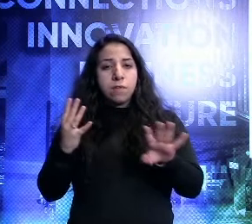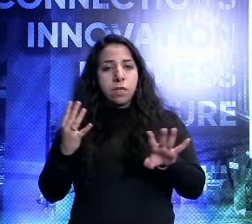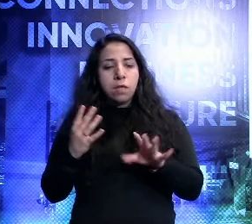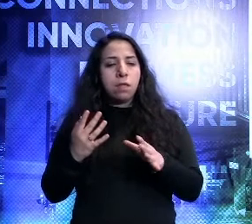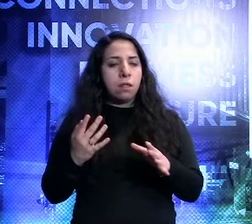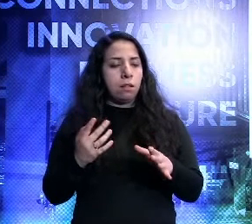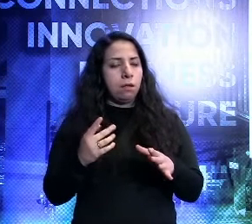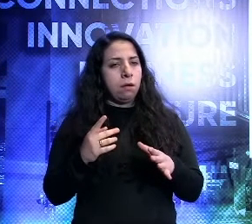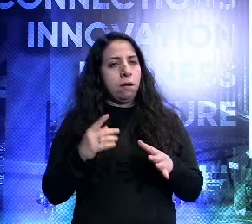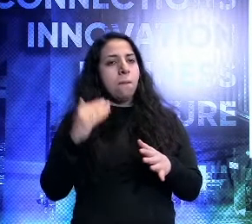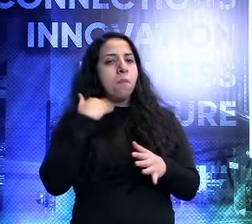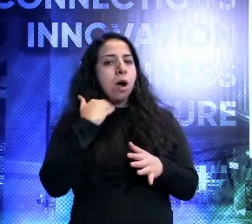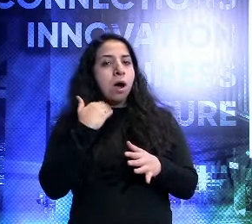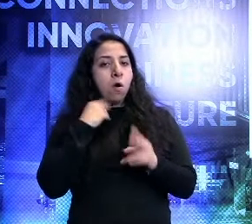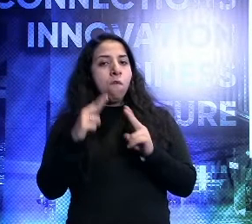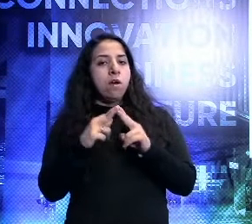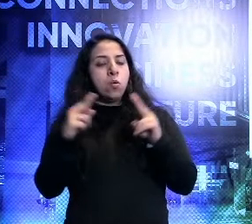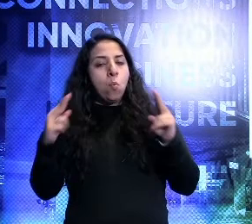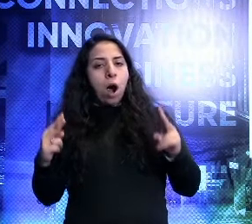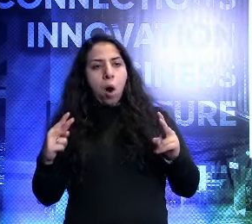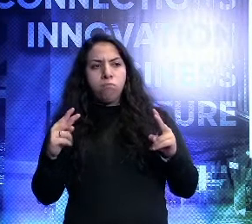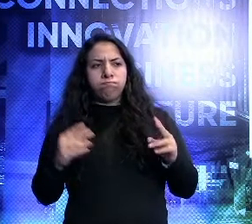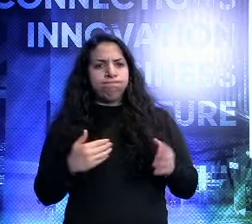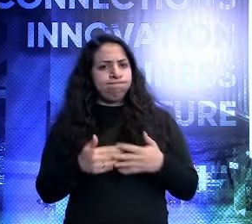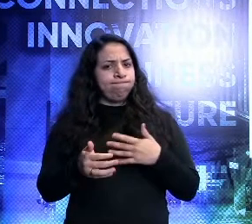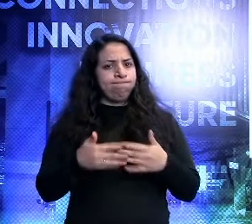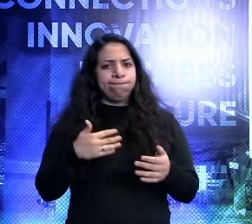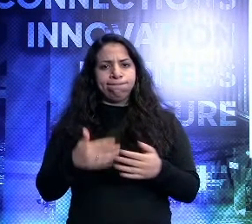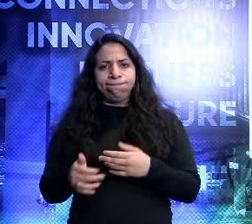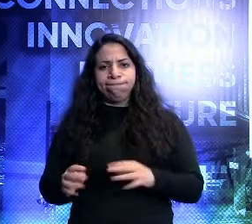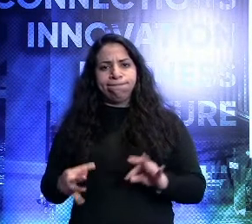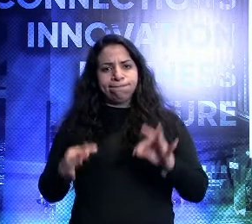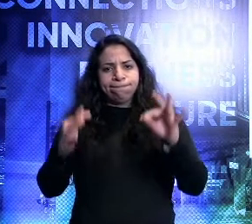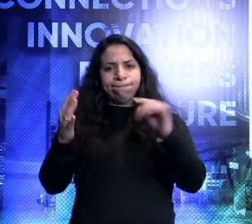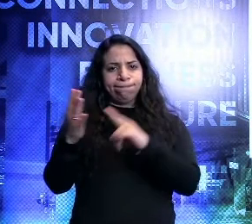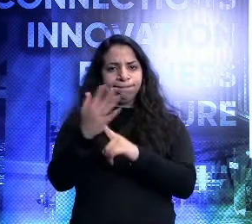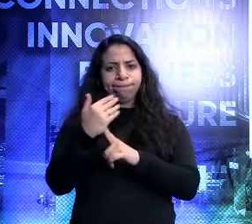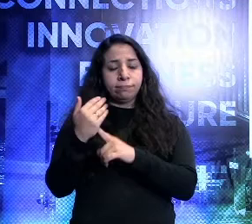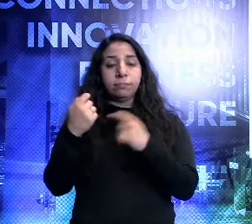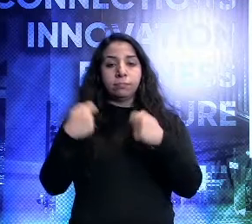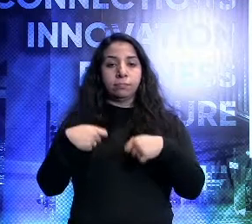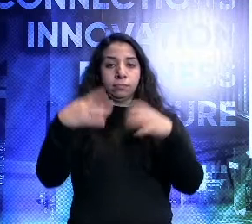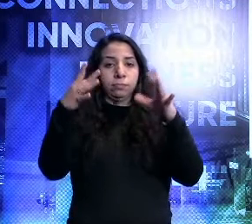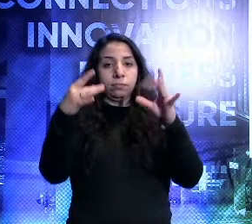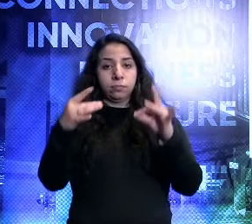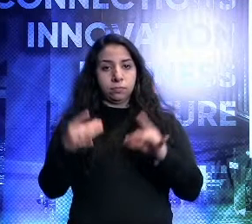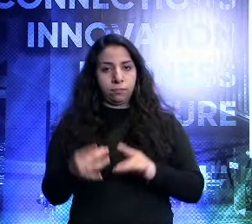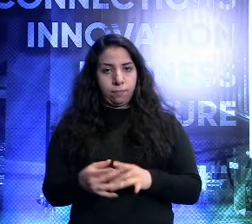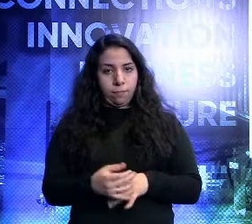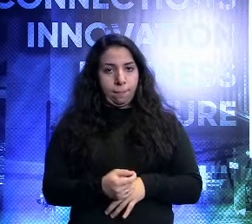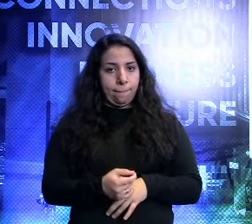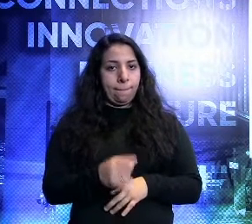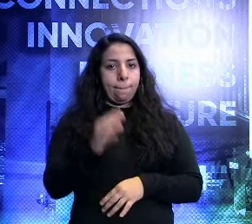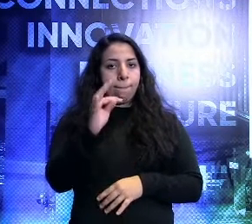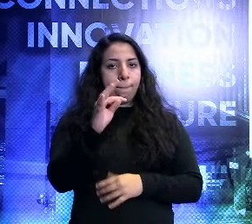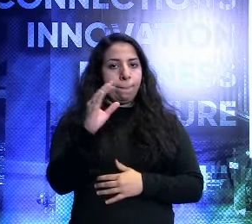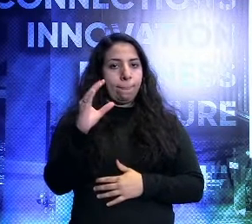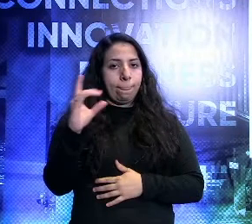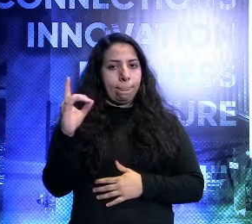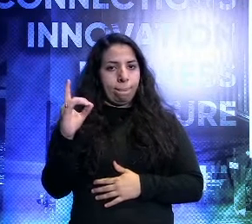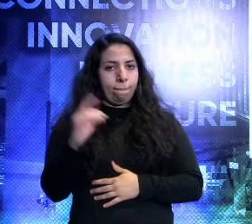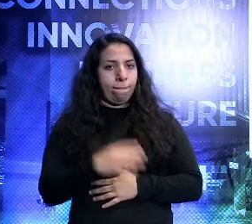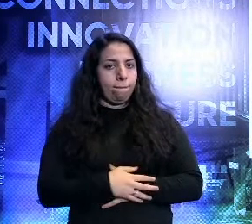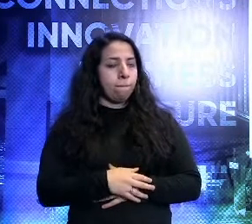qualquer produto, qualquer tecnologia que você está usando, você precisa ter esse detalhamento, né? etcd, por exemplo, estou usando